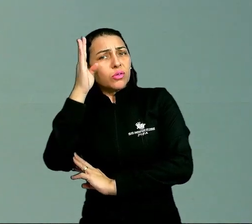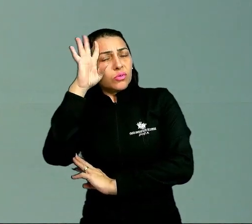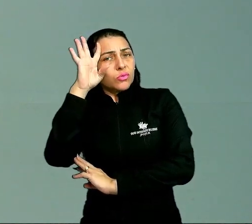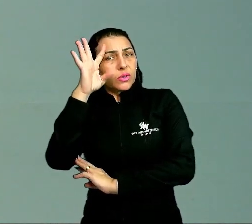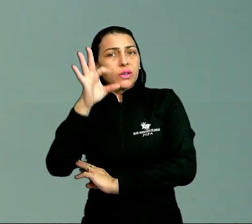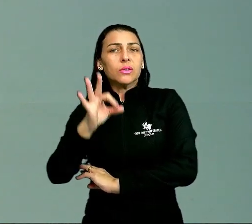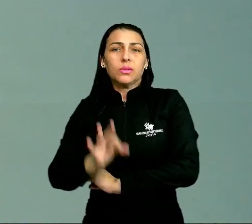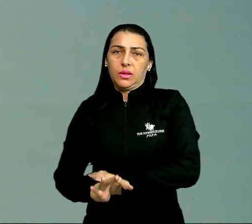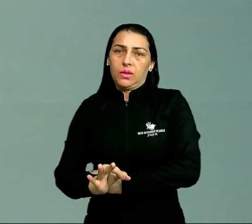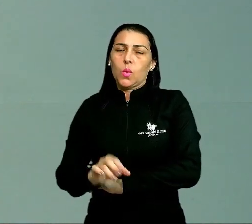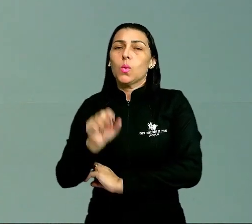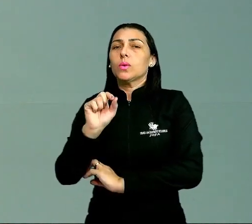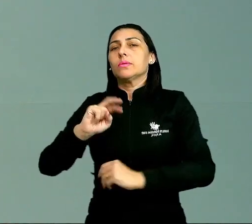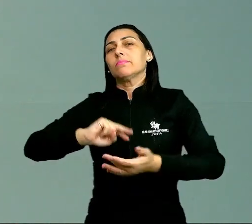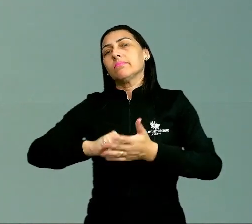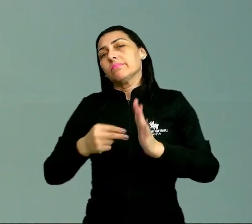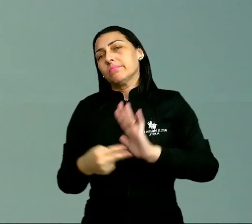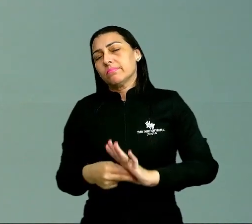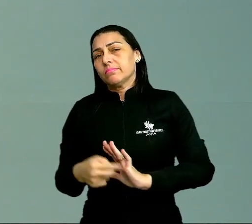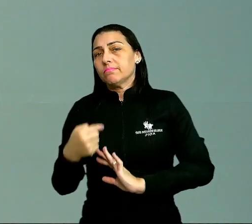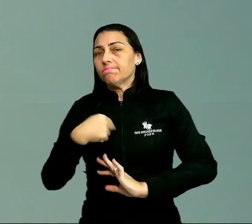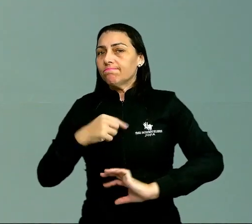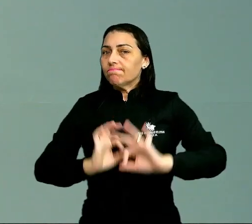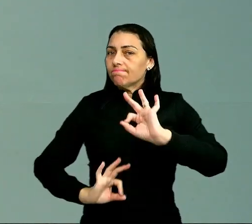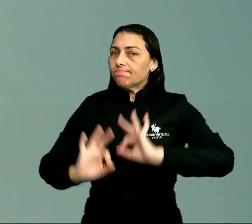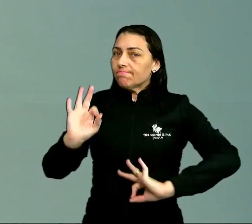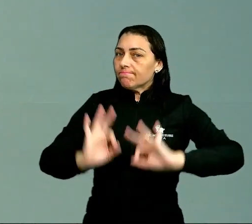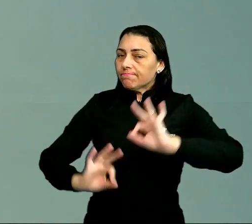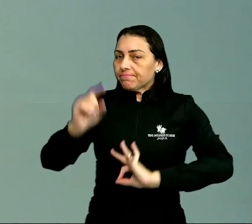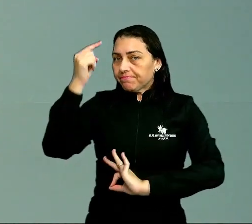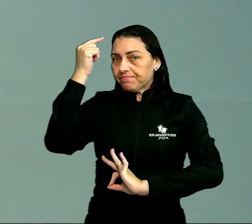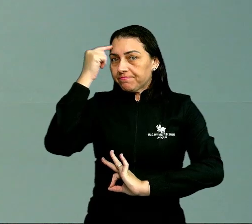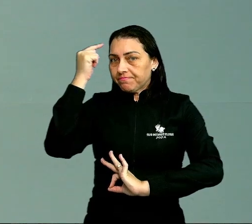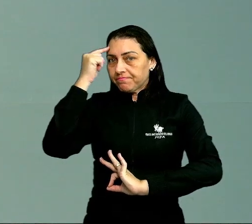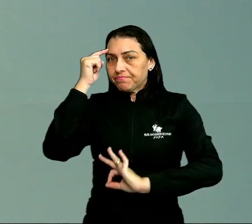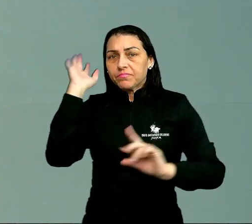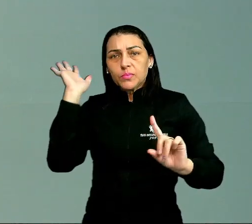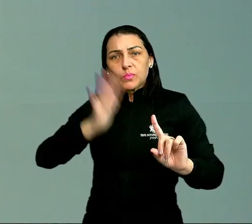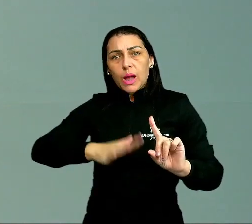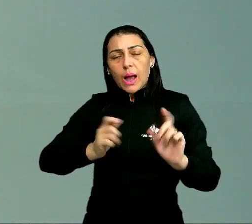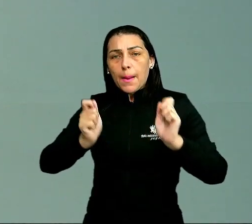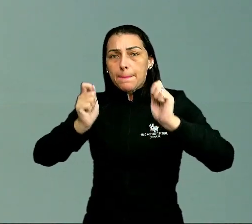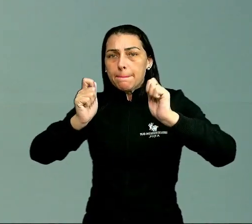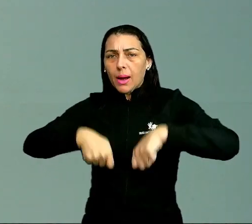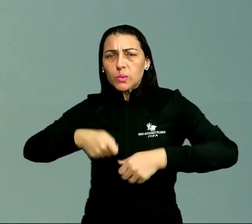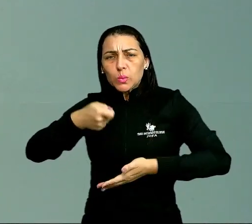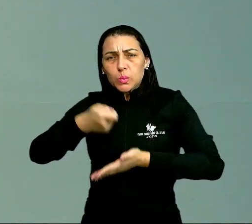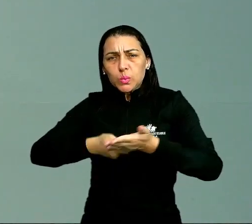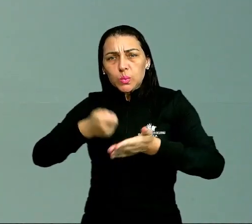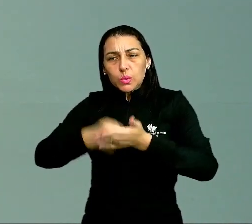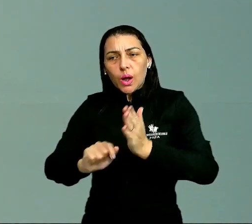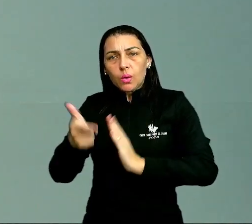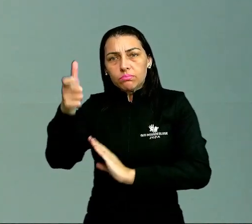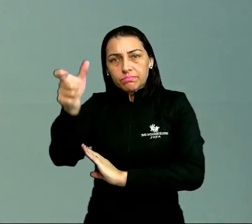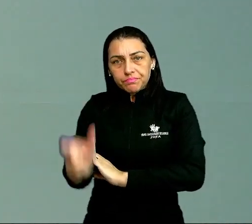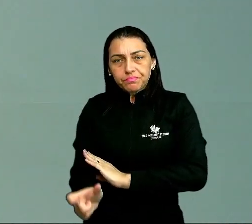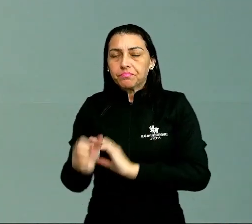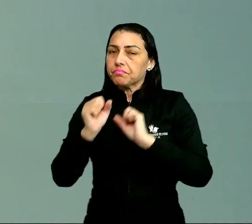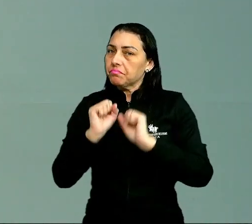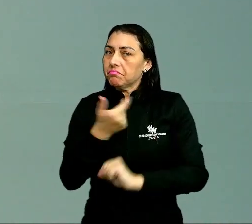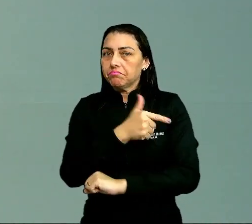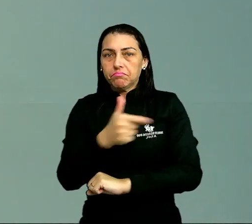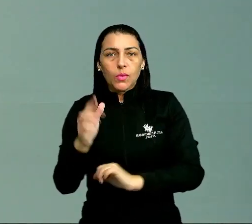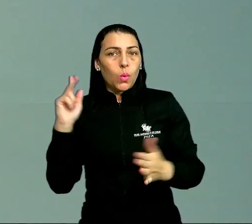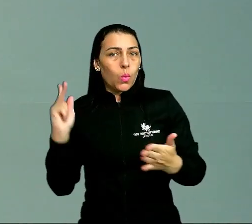que isso quer dizer? Quer dizer que quando eu elaboro um raciocínio persuasivo, capaz de pressionar o outro, pode não